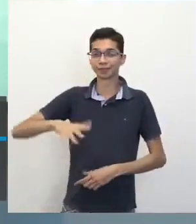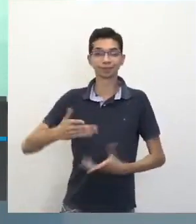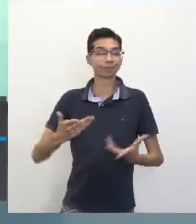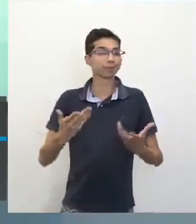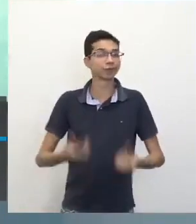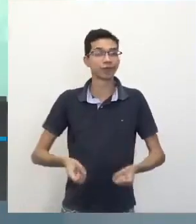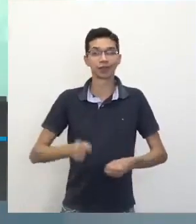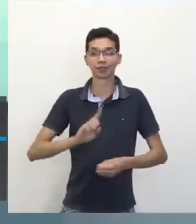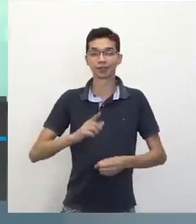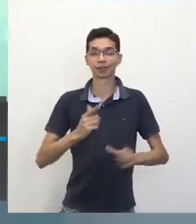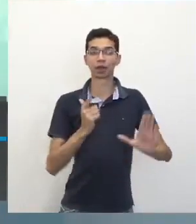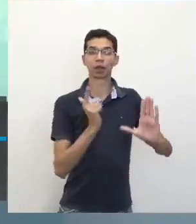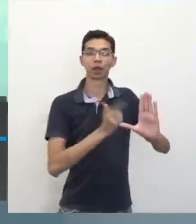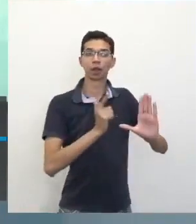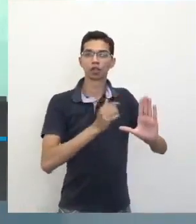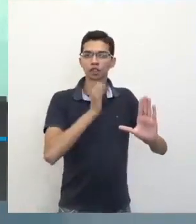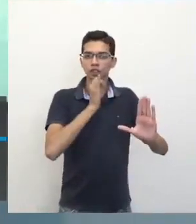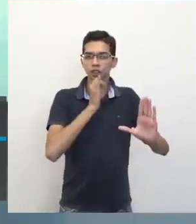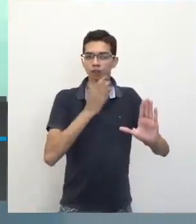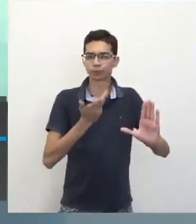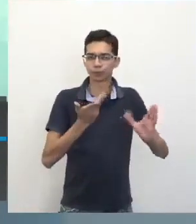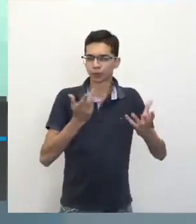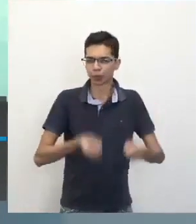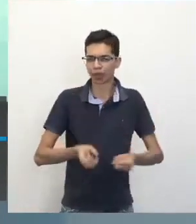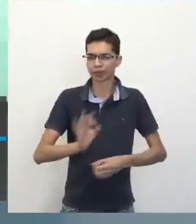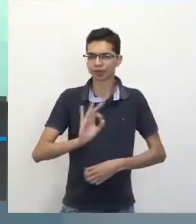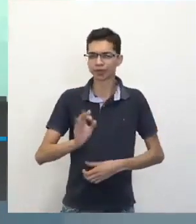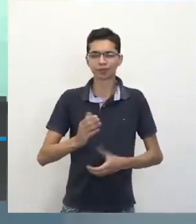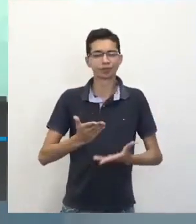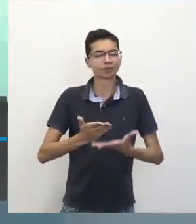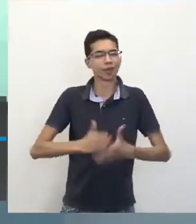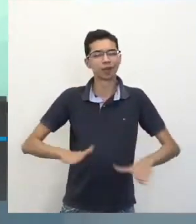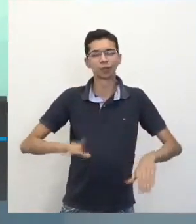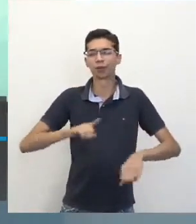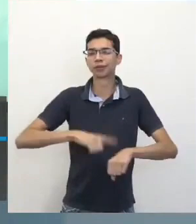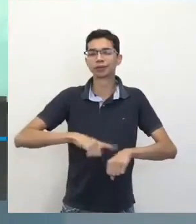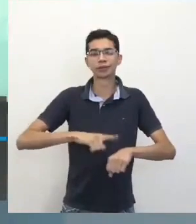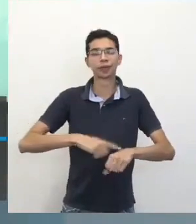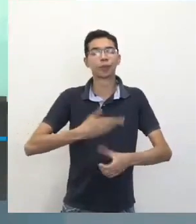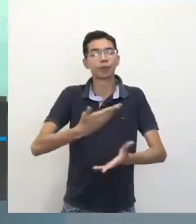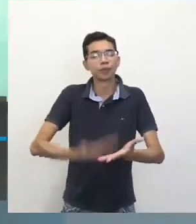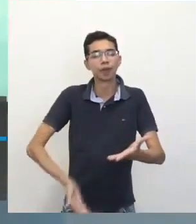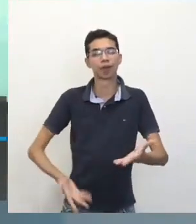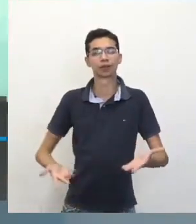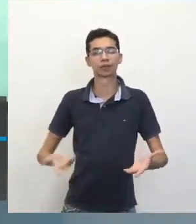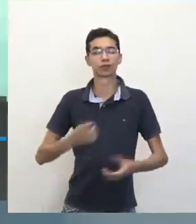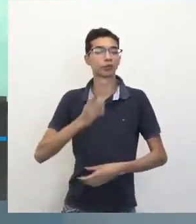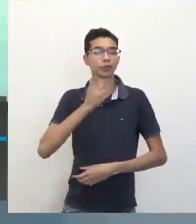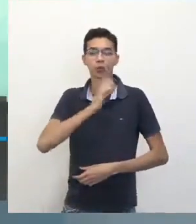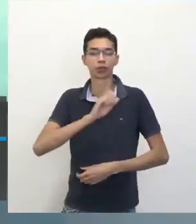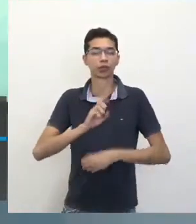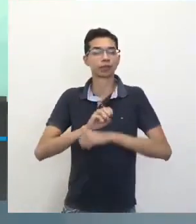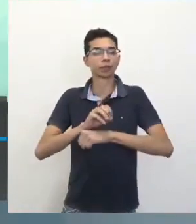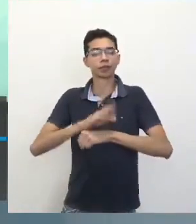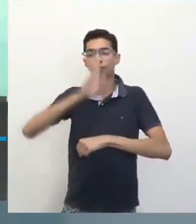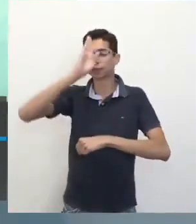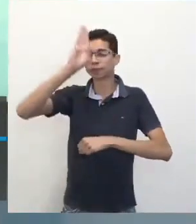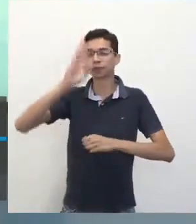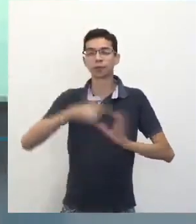crítica, acabou. Você perdeu um grande tempo, né, e não conseguiu levar a sua mensagem adiante,